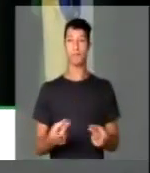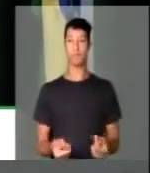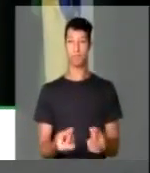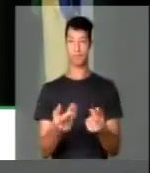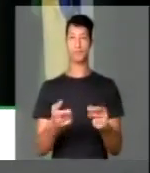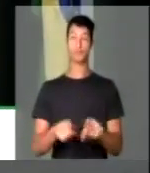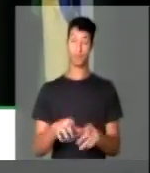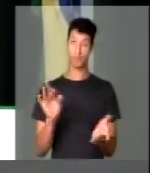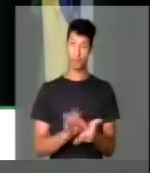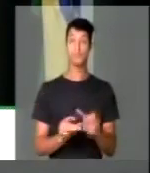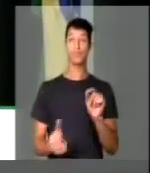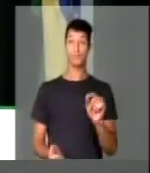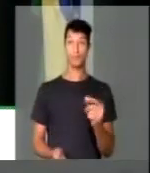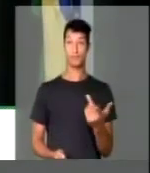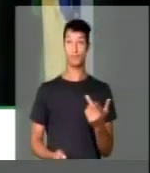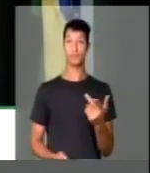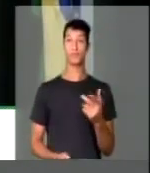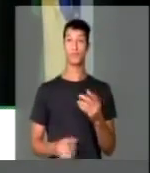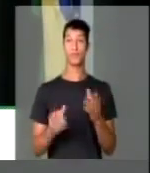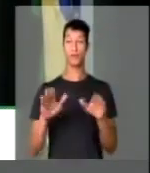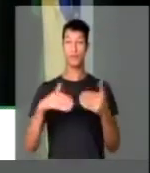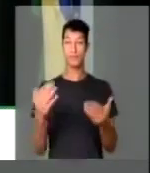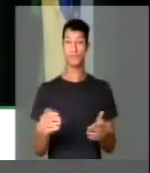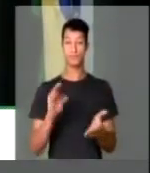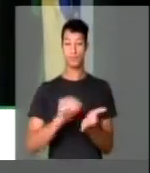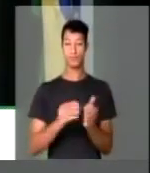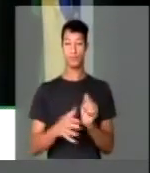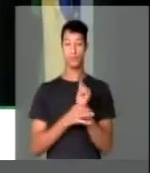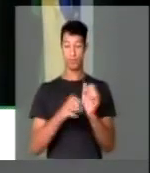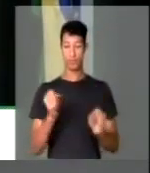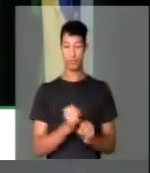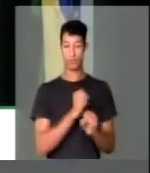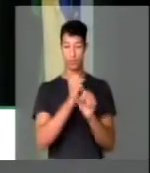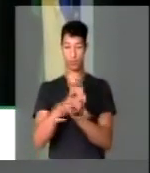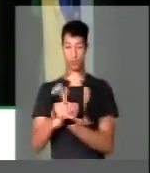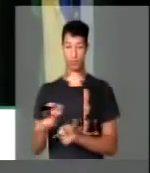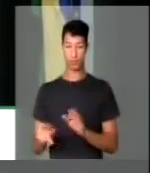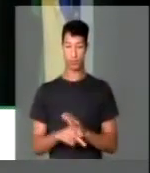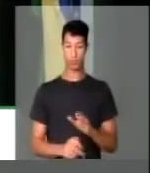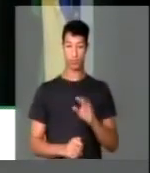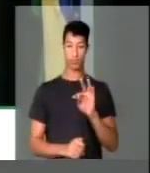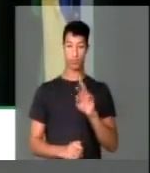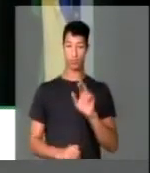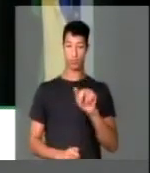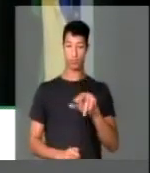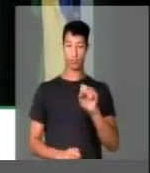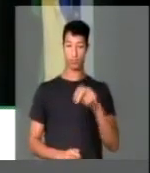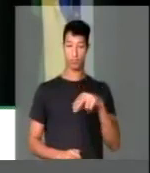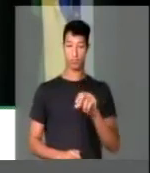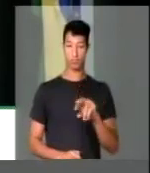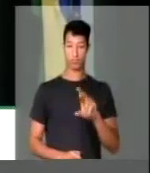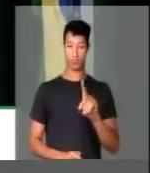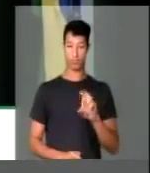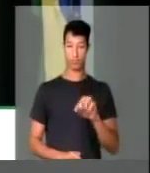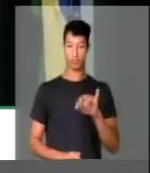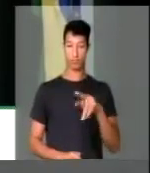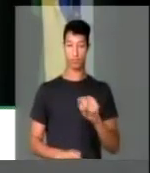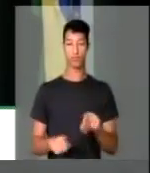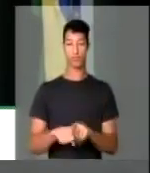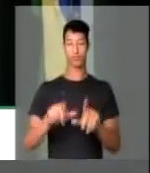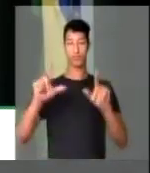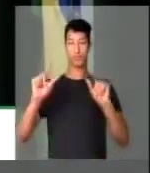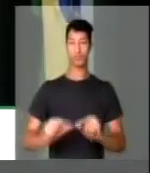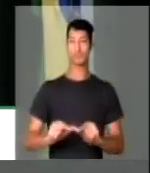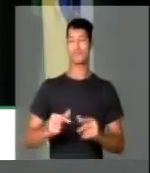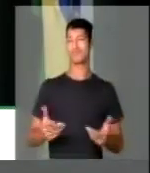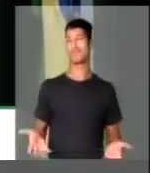investimentos. Evidentemente que com a insegurança da construção da Transnordestina, esses investimentos